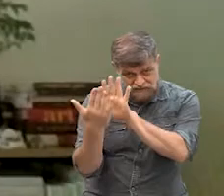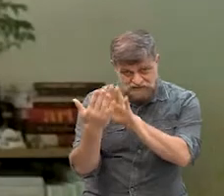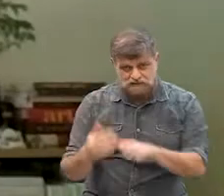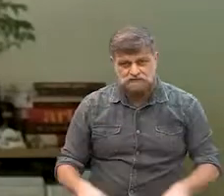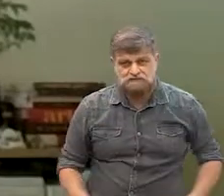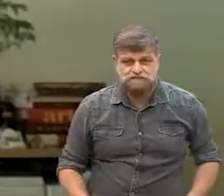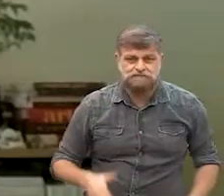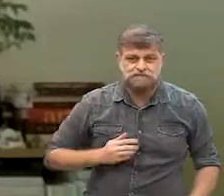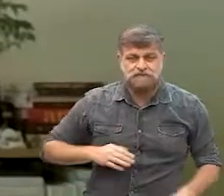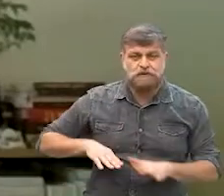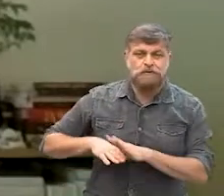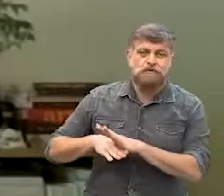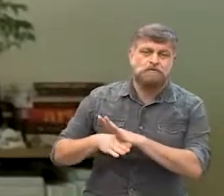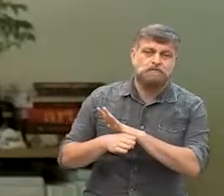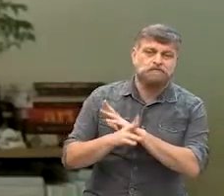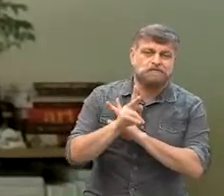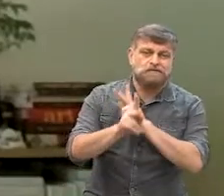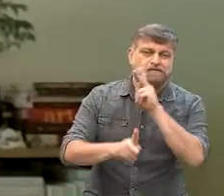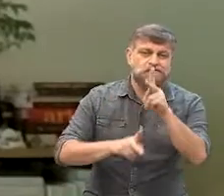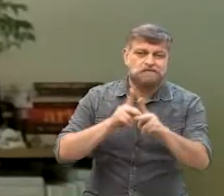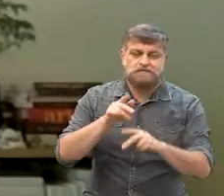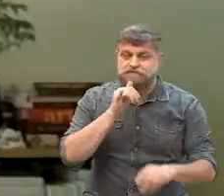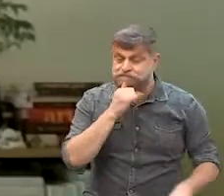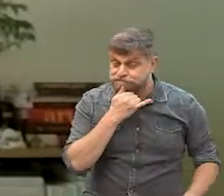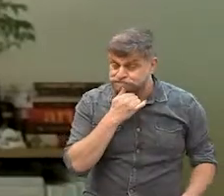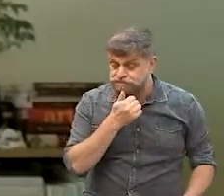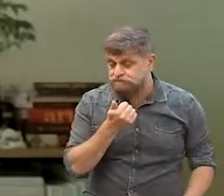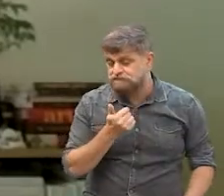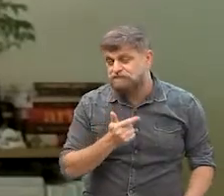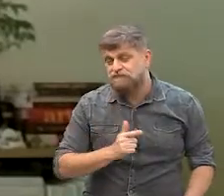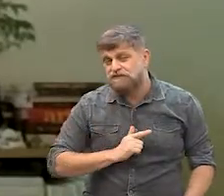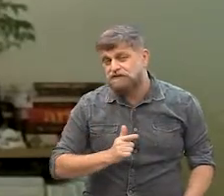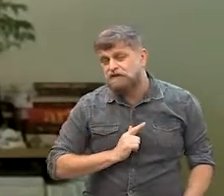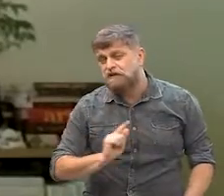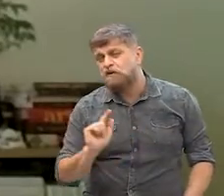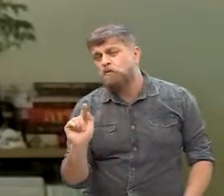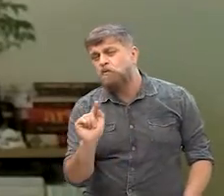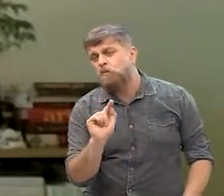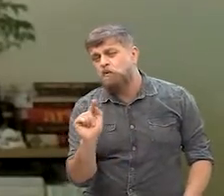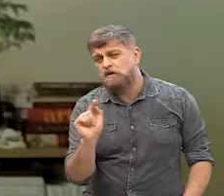um hábito que a população tem, infelizmente ainda, de